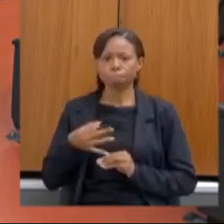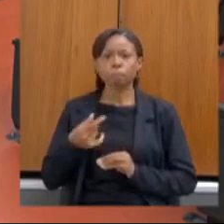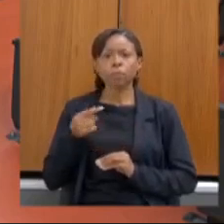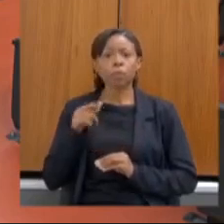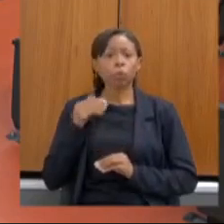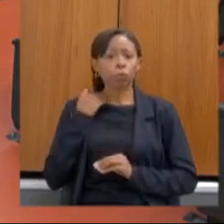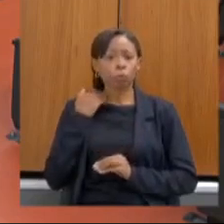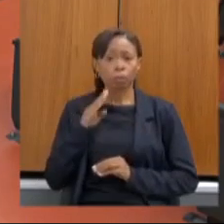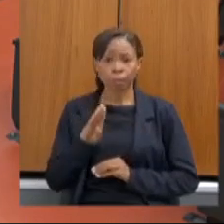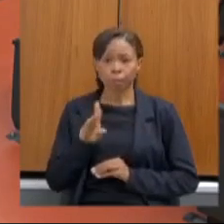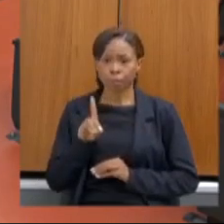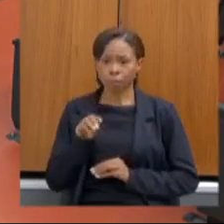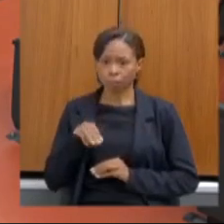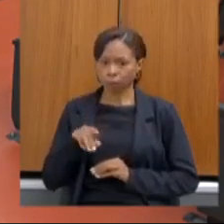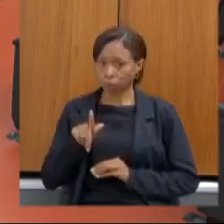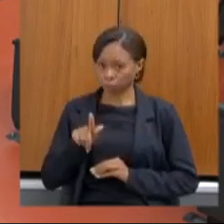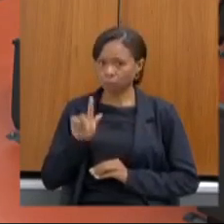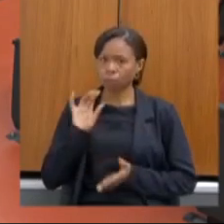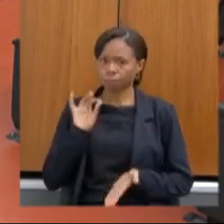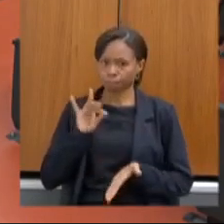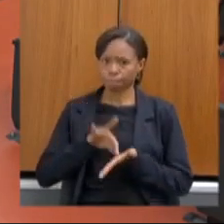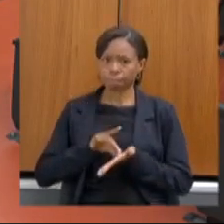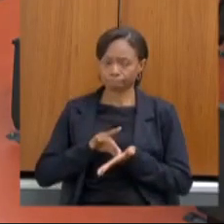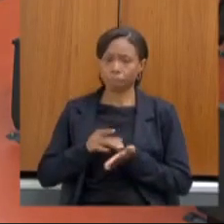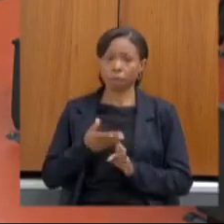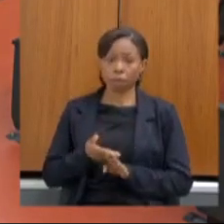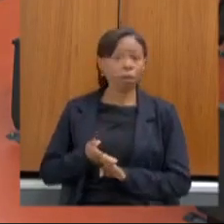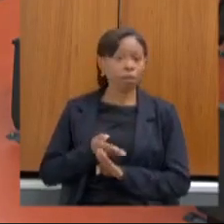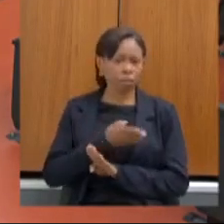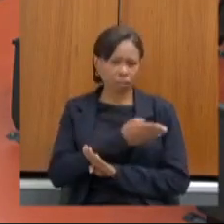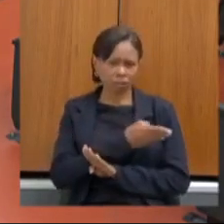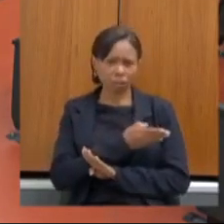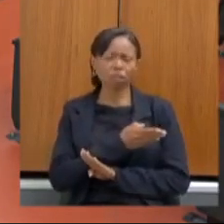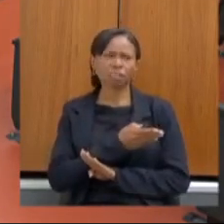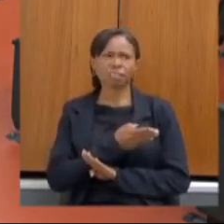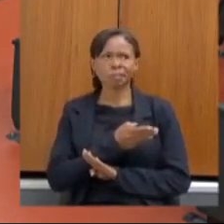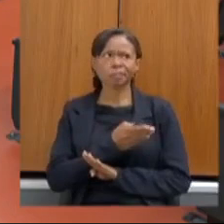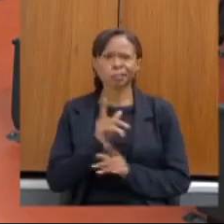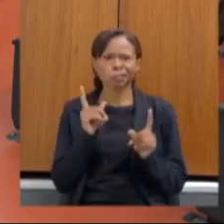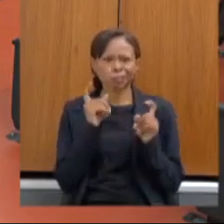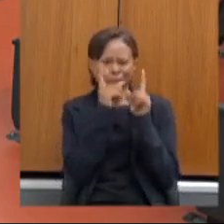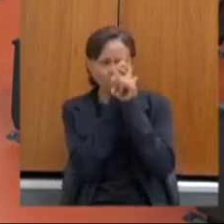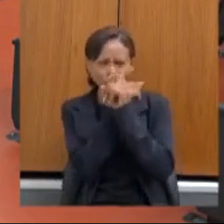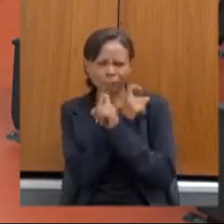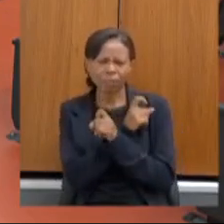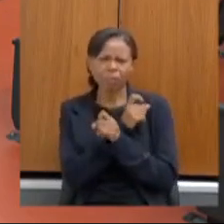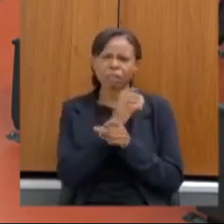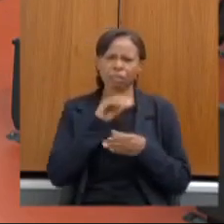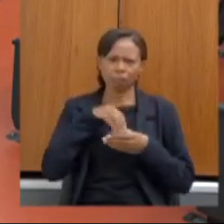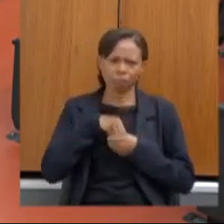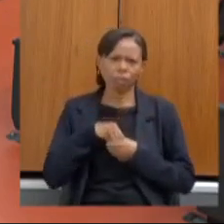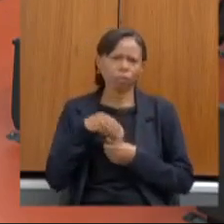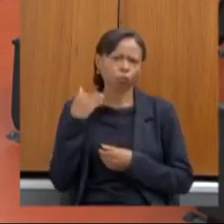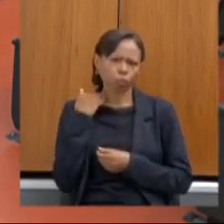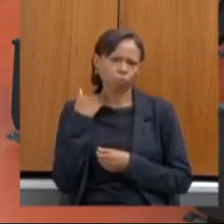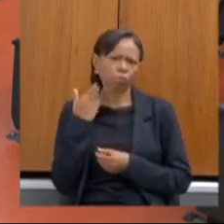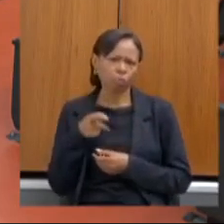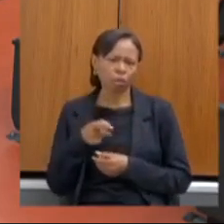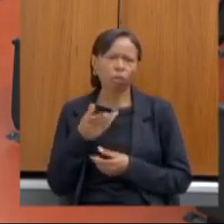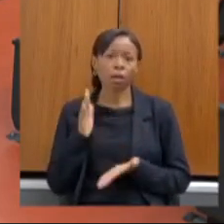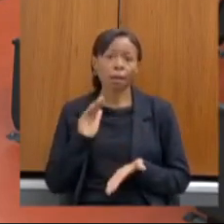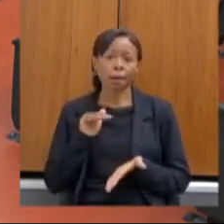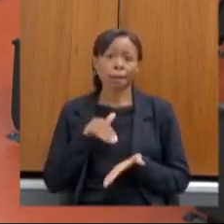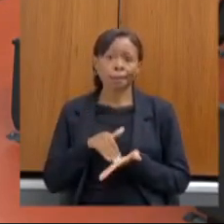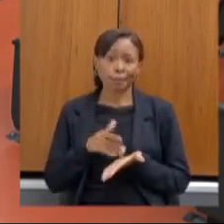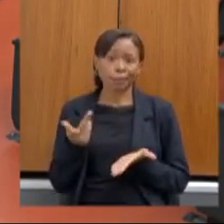objeto realmente foi encontrado de uma forma é com bastante dificuldade né o banco chegou até